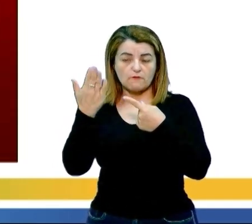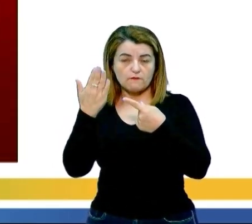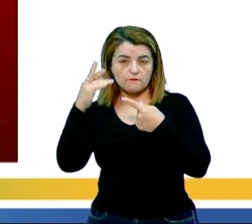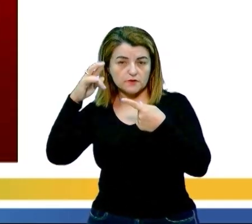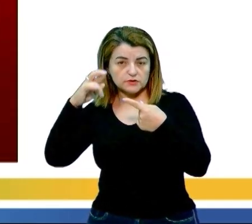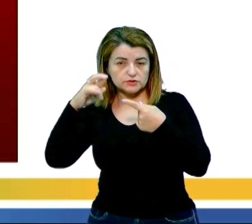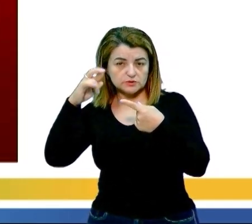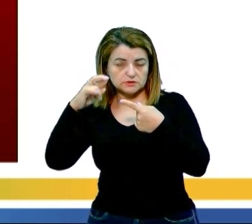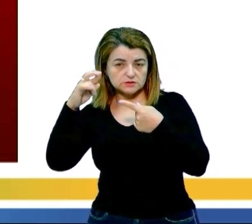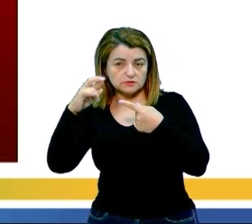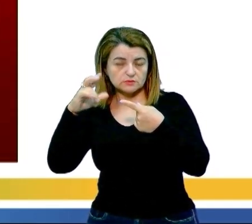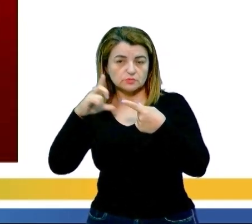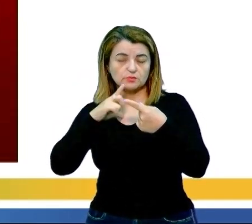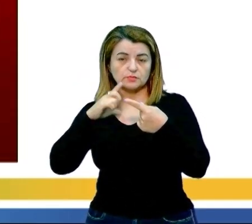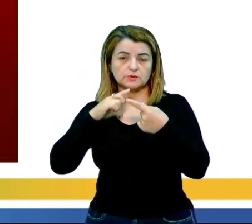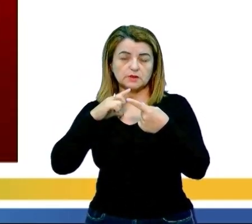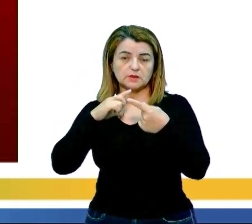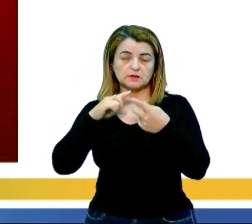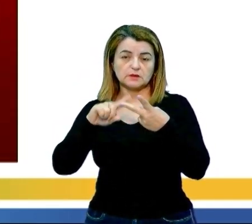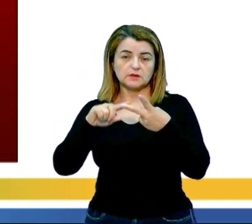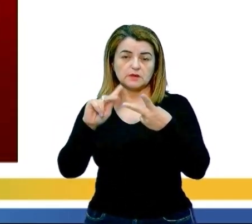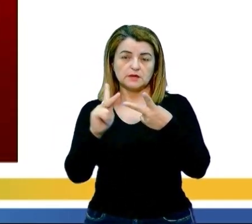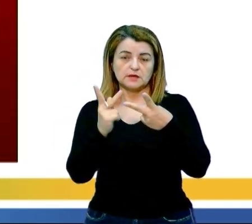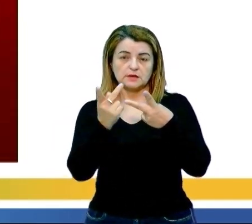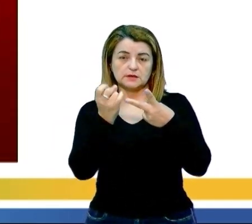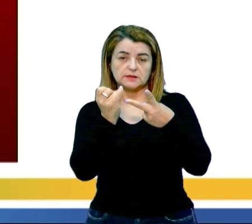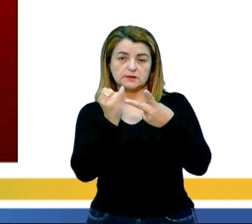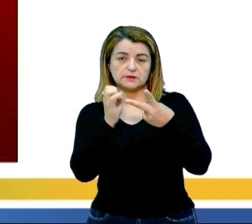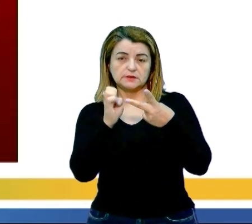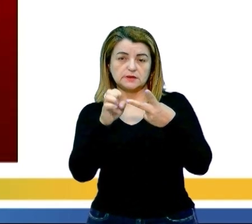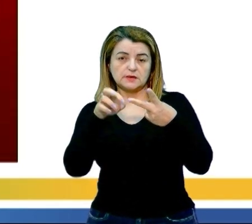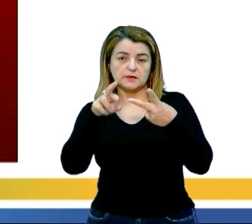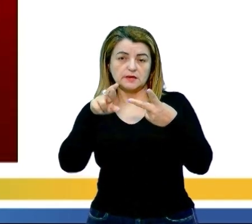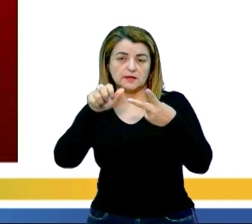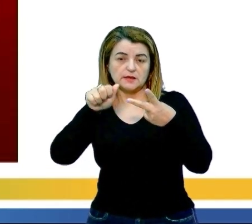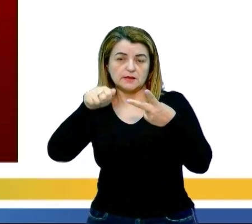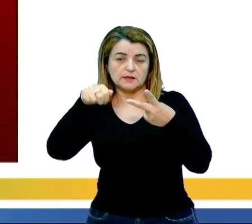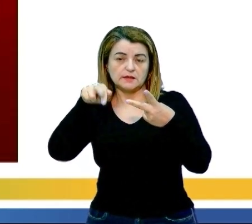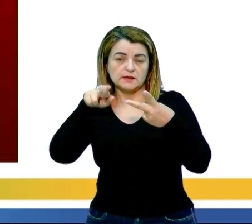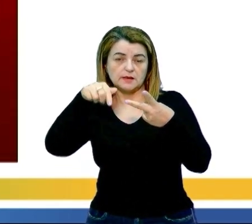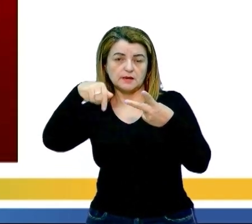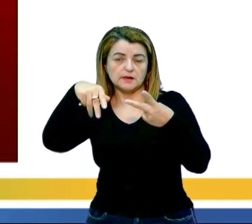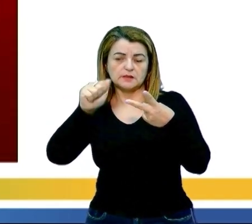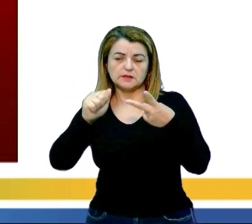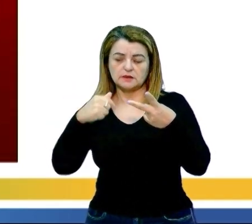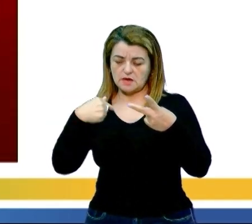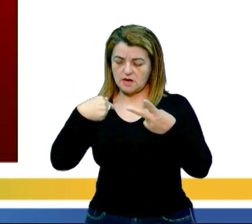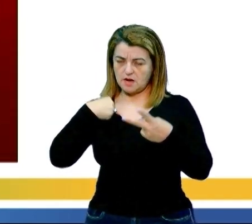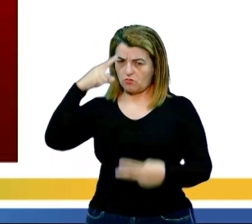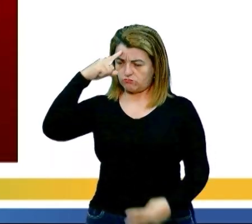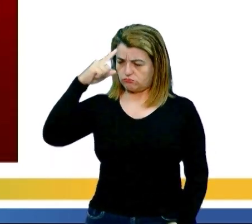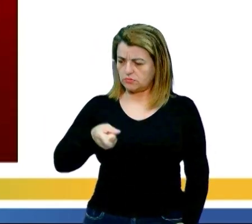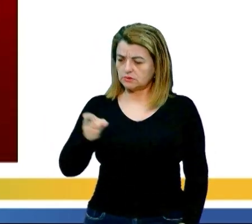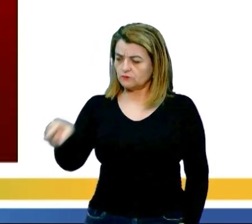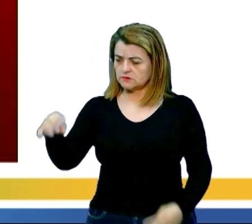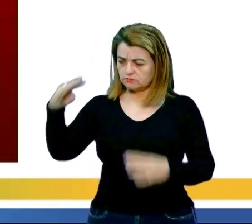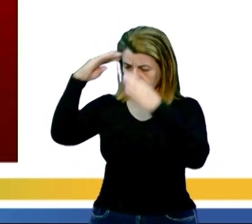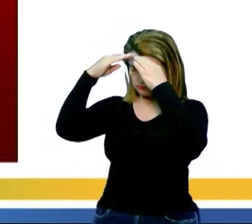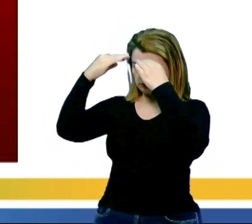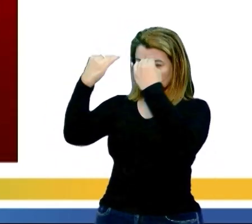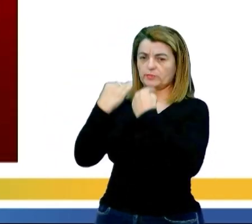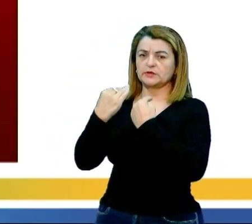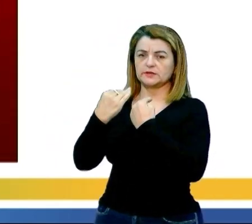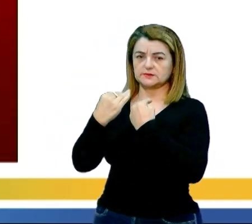se fala de hierarquia, a gente está falando que um manda, outro obedece. Hierarquia é isso. A gente pensa no quartel, onde